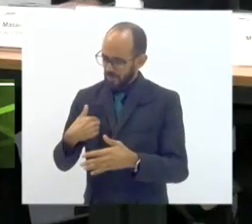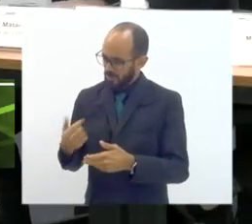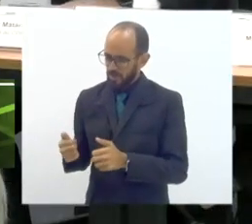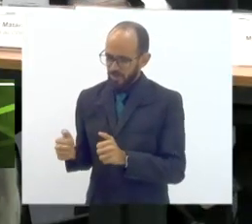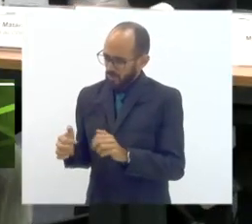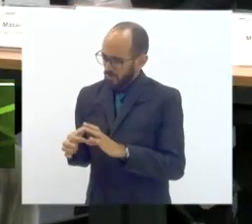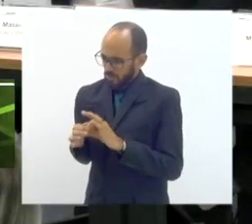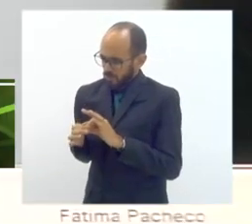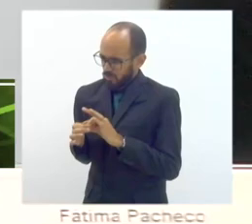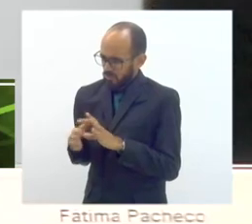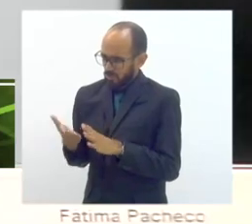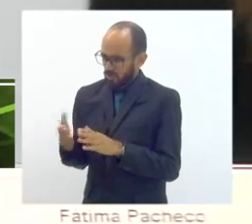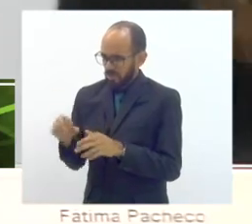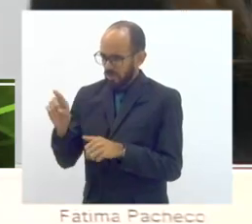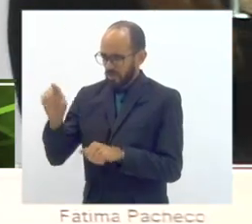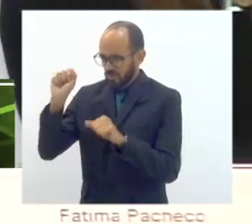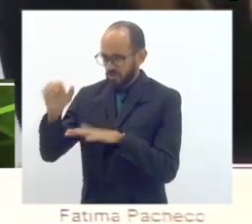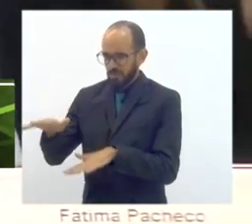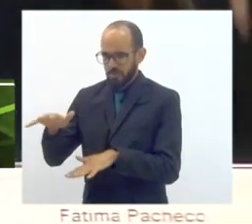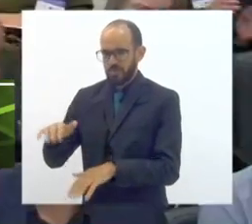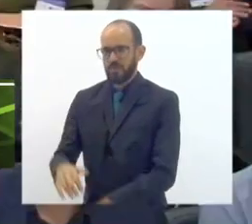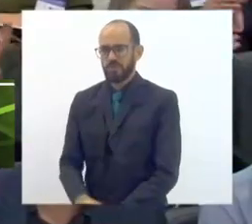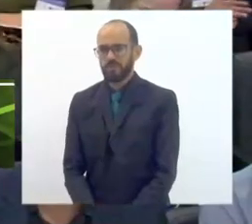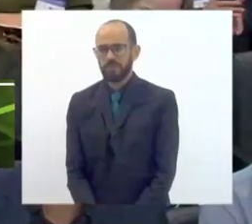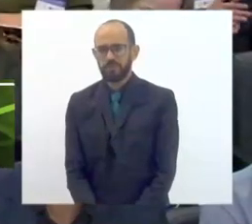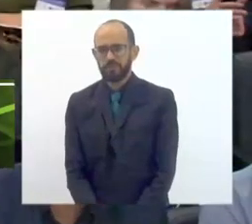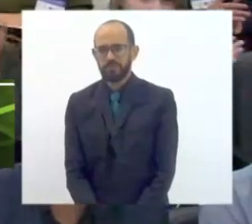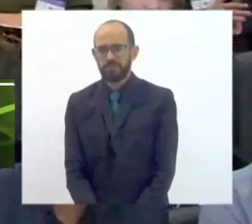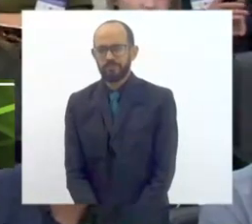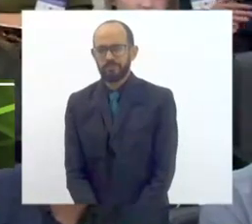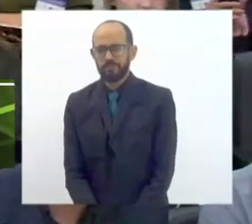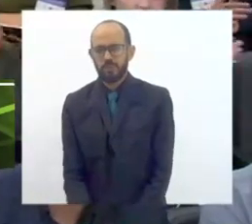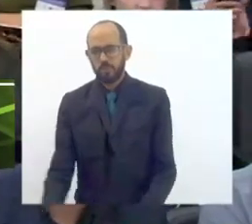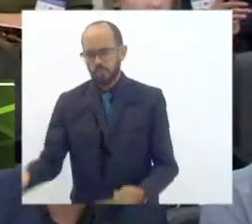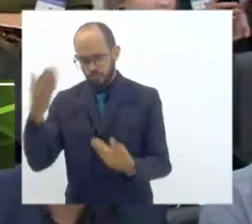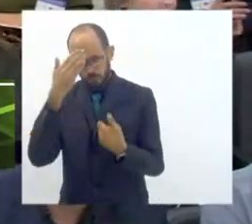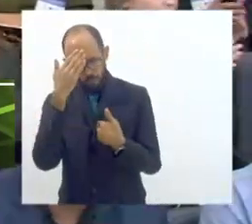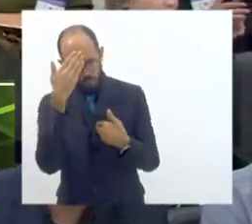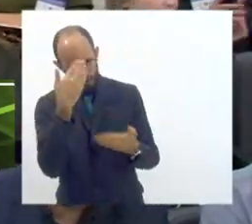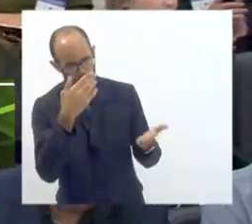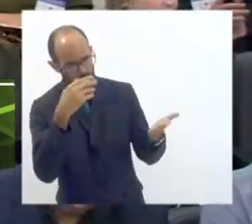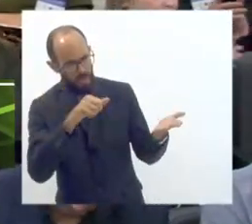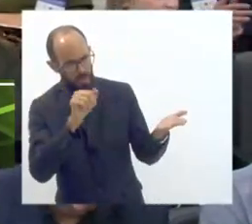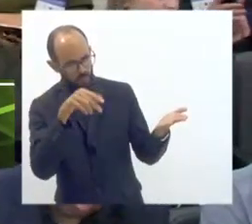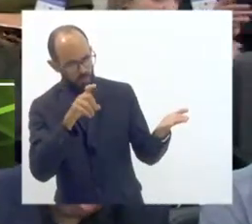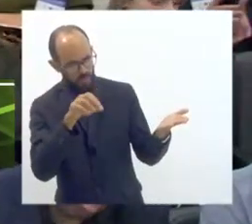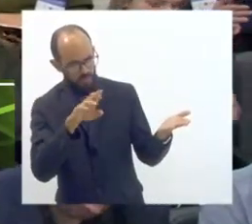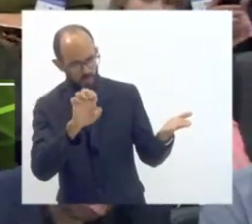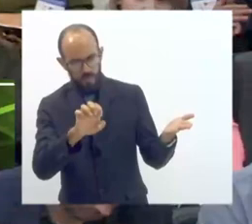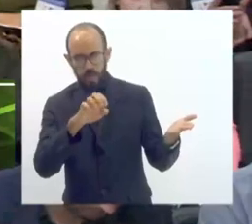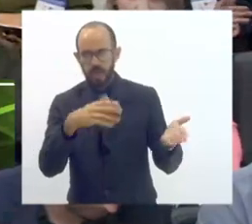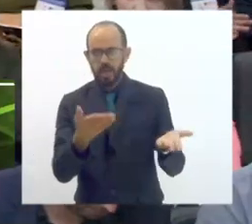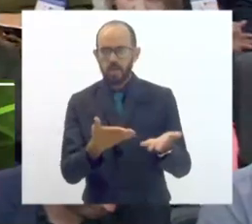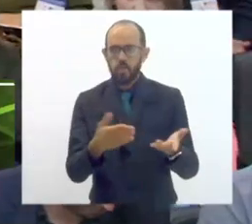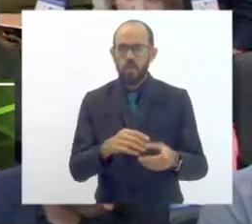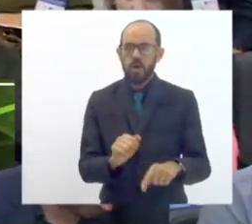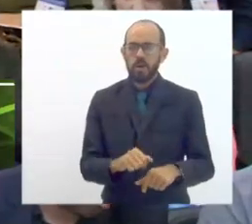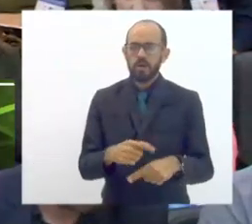muito obrigado e que Deus continue nos abençoando. Obrigado, prefeito André Português. Na sequência,